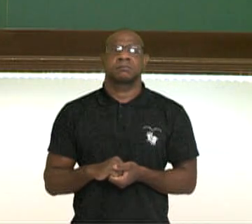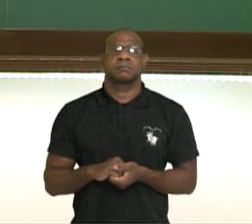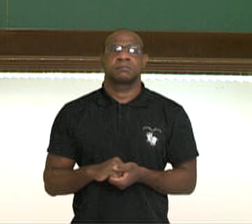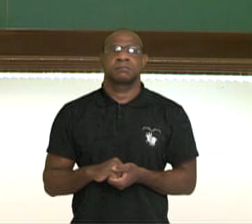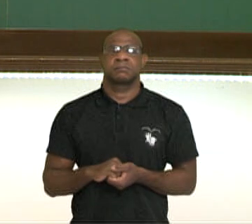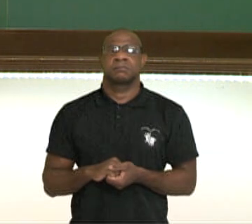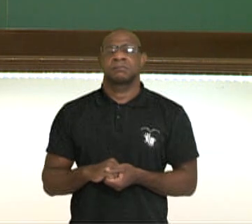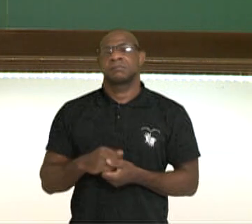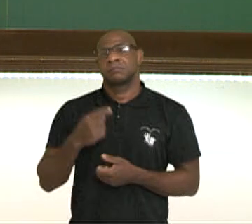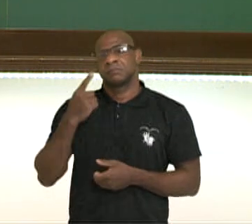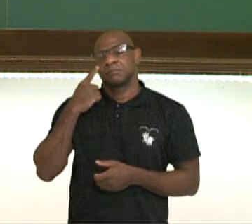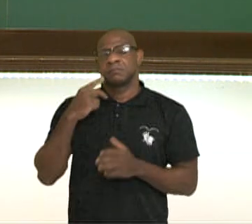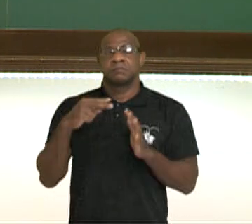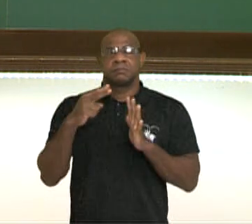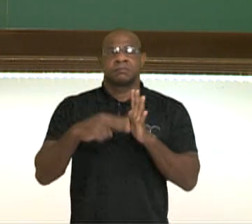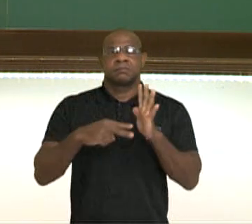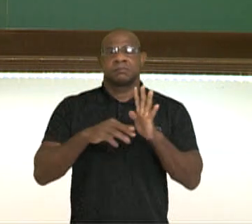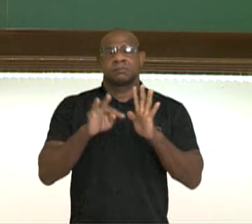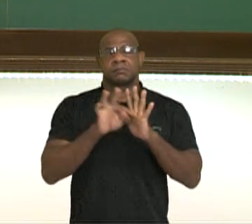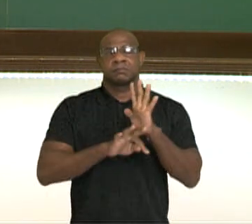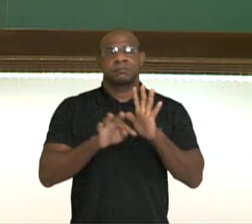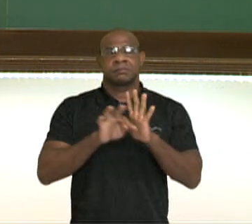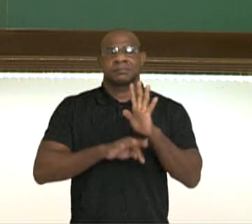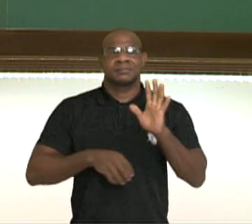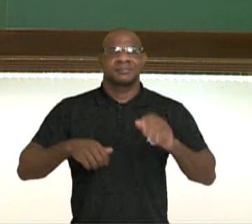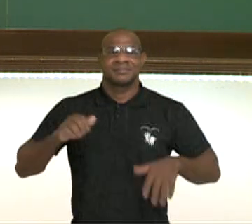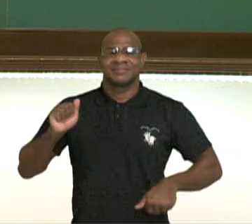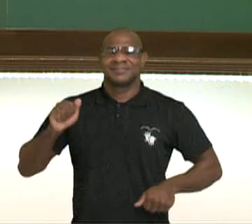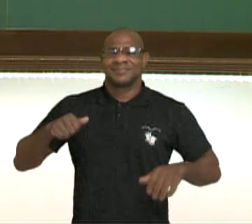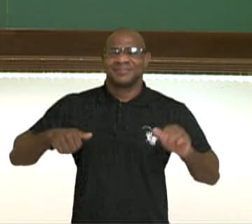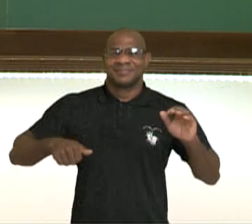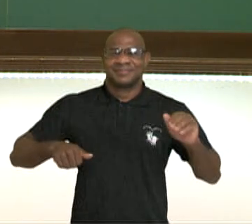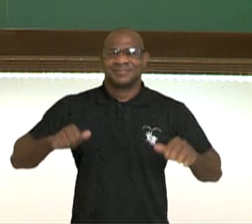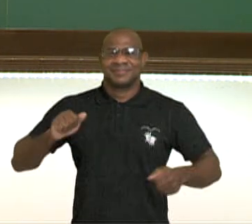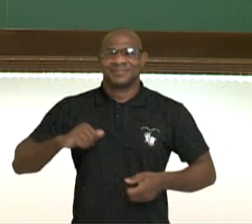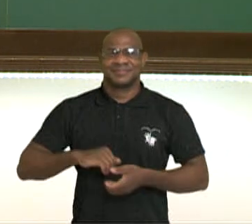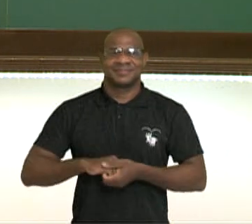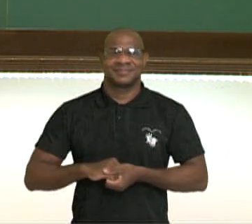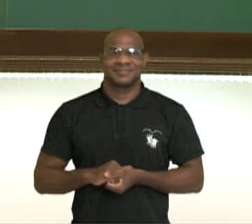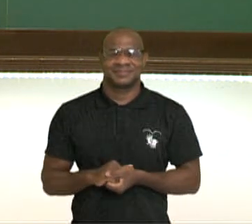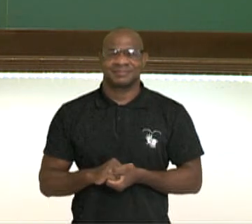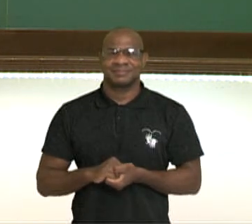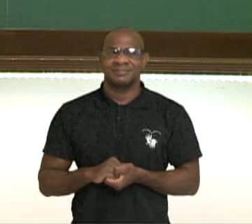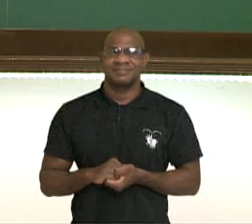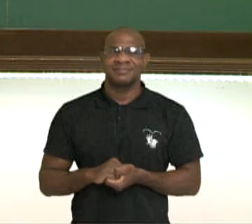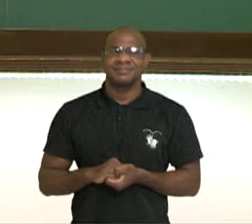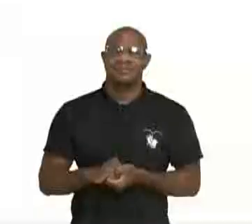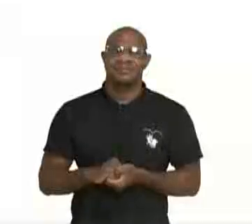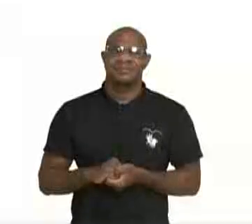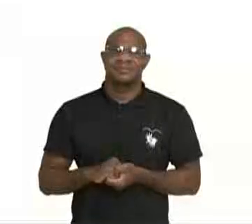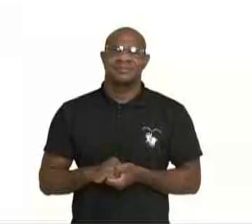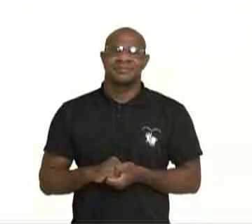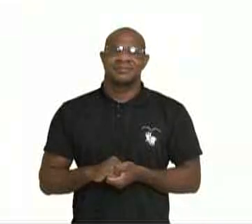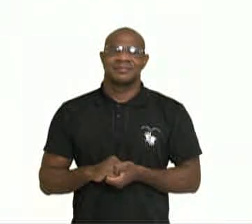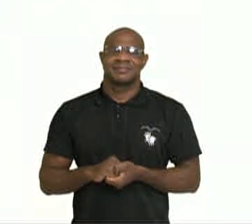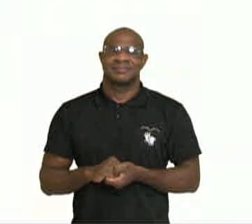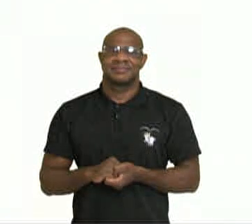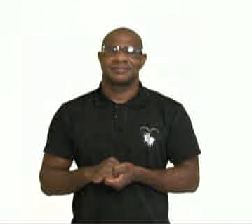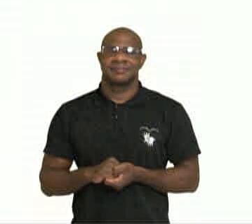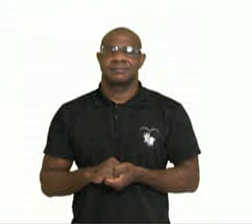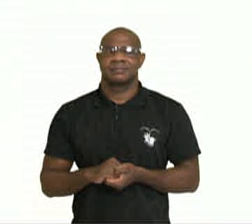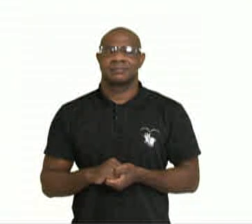Vamos ler aqui um texto em espanhol, então, tá? Cada uso horário mide